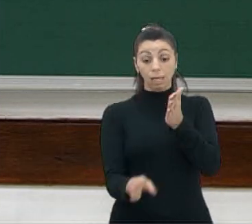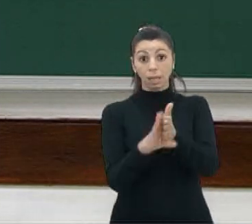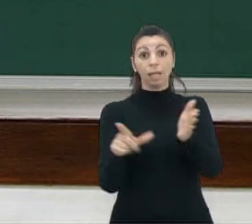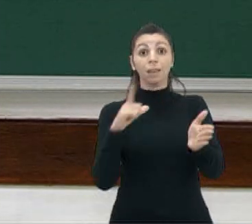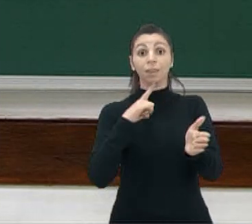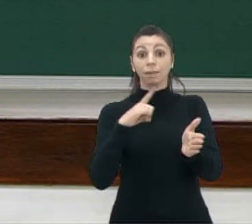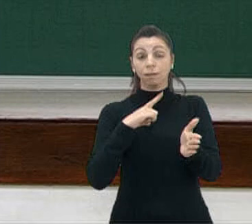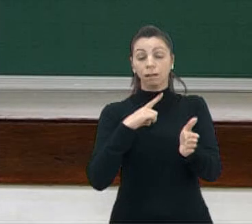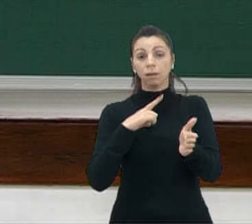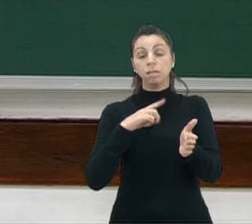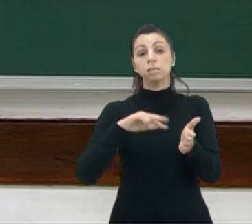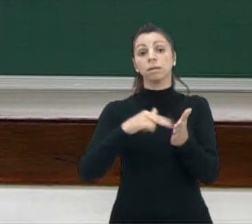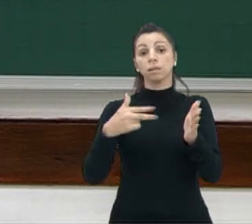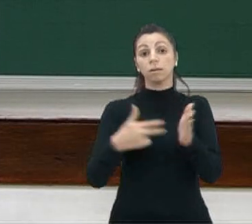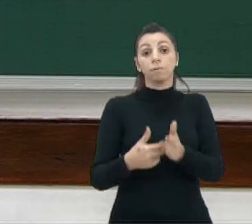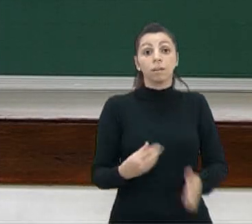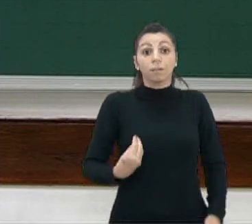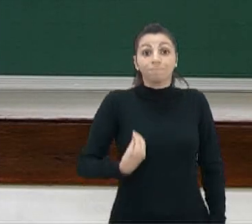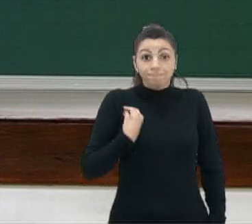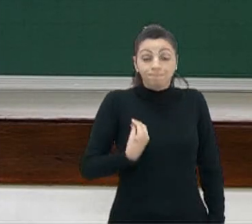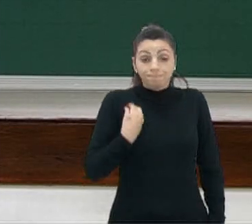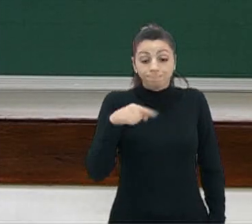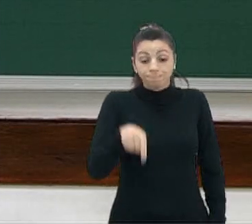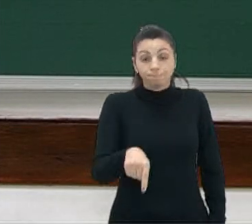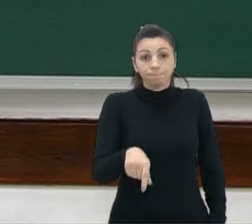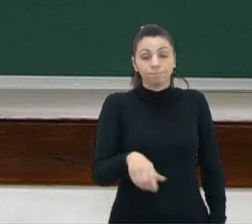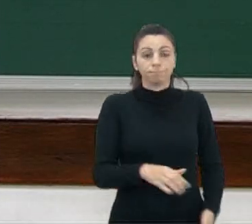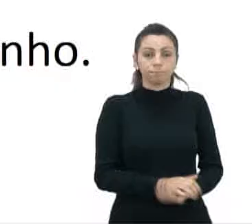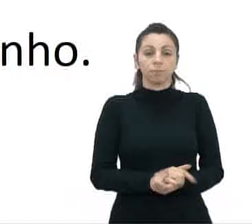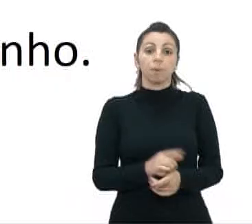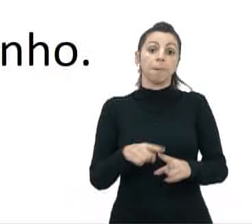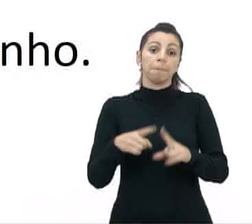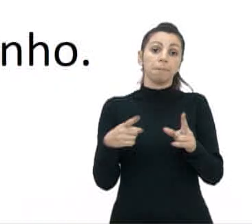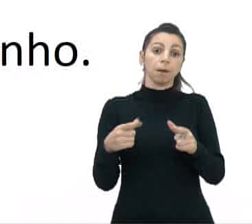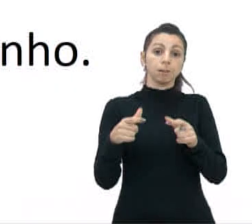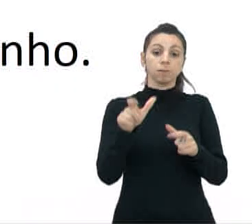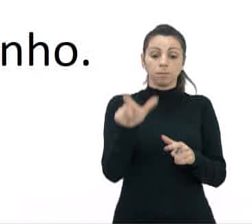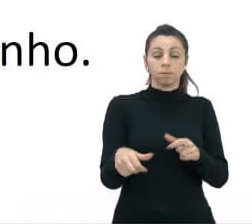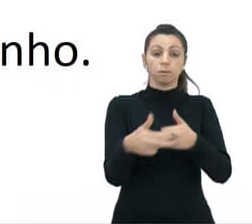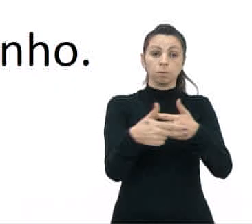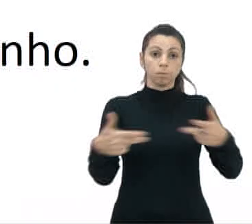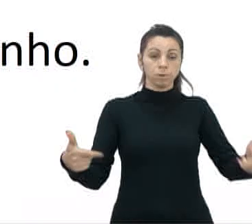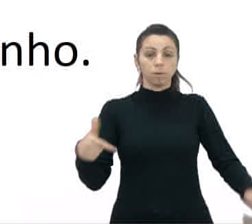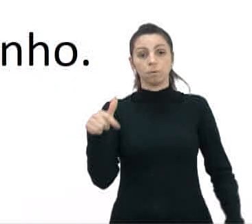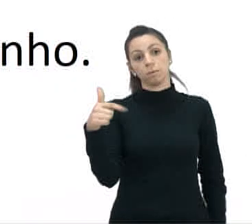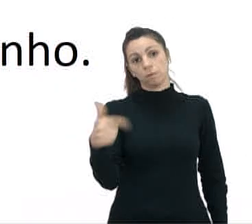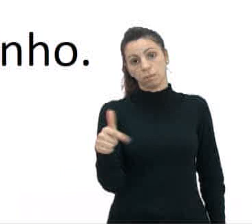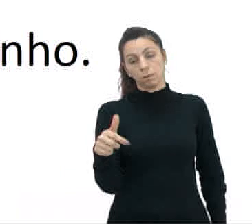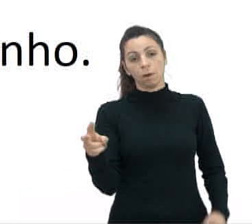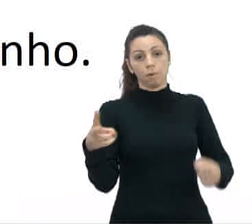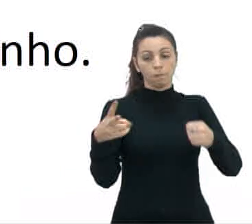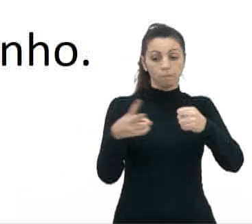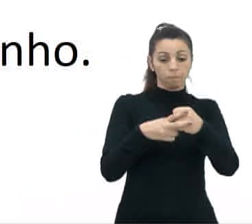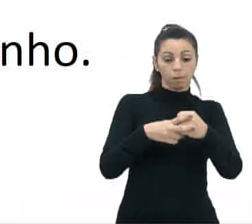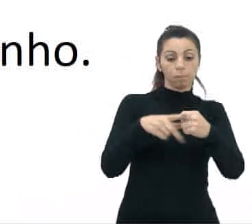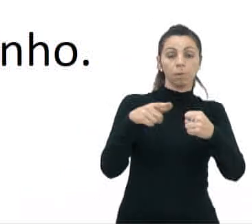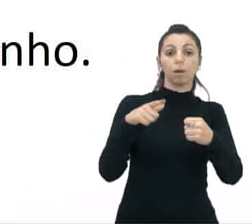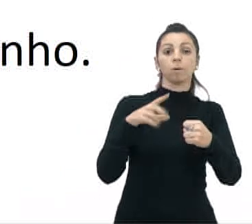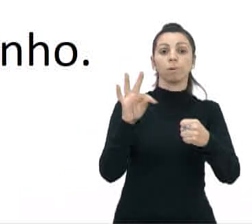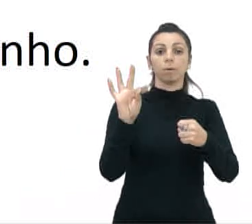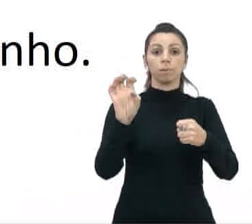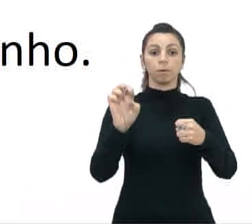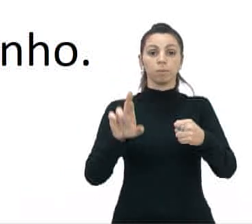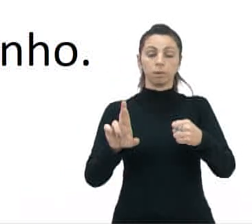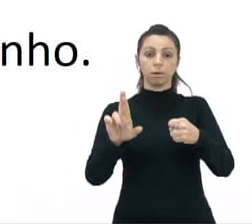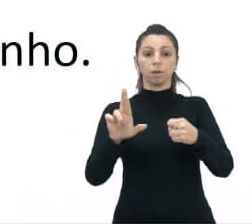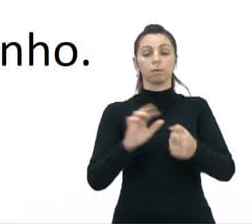né? Igual fosse havia uma pedra, né? Então, não tem sujeito, sujeito inexistente, o verbo é o ter. Quem tem alguma coisa